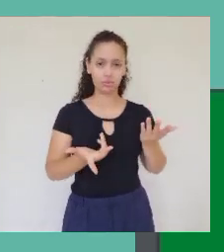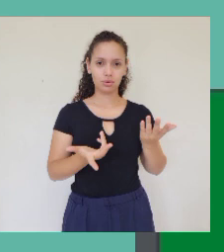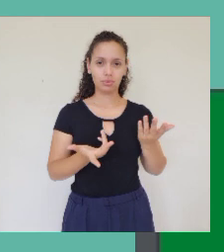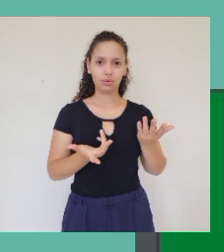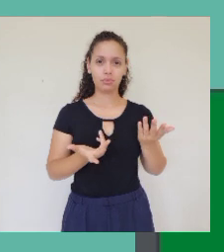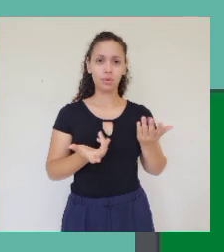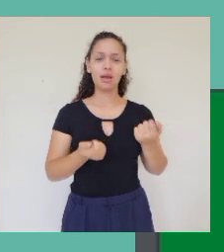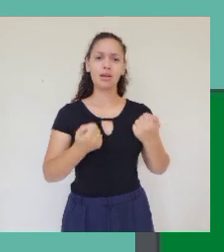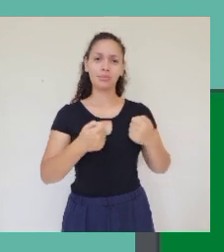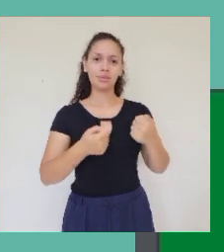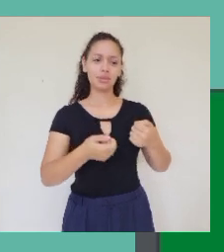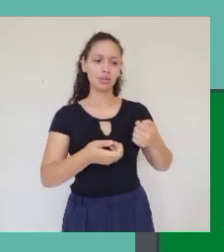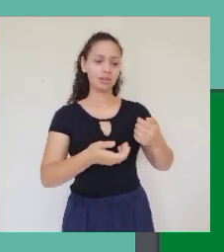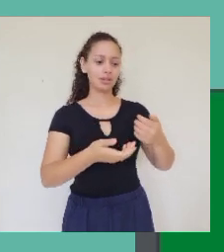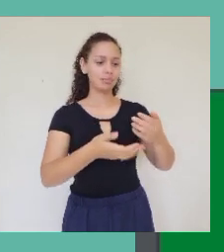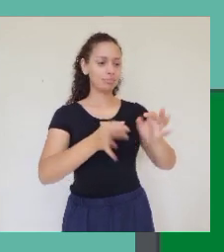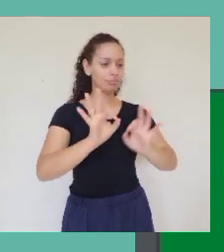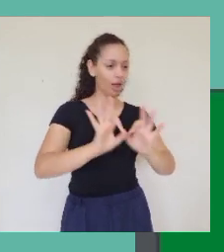algum suporte,